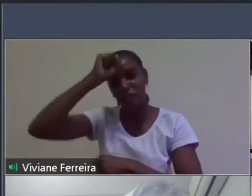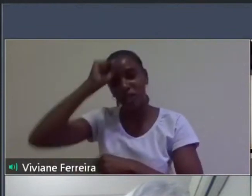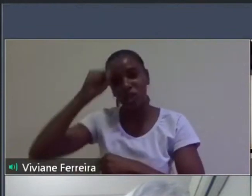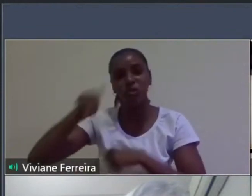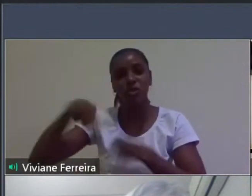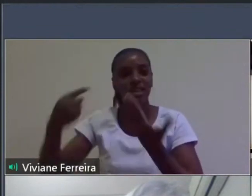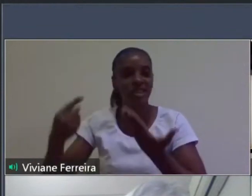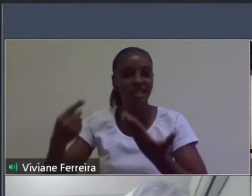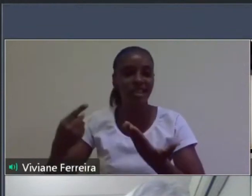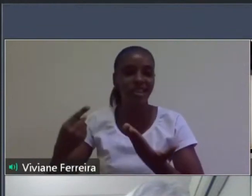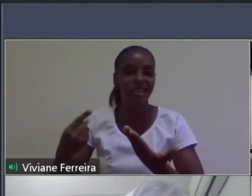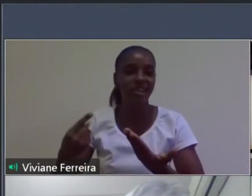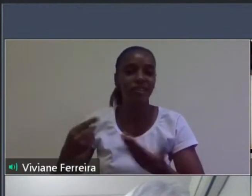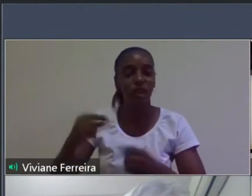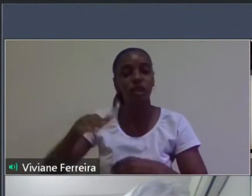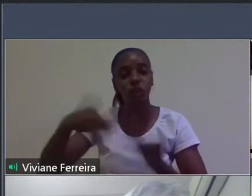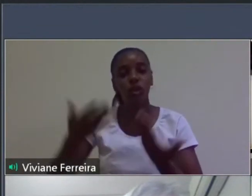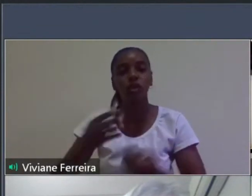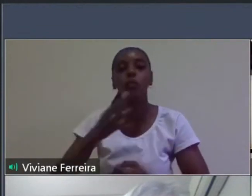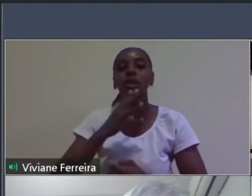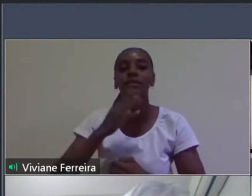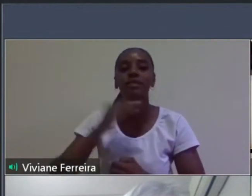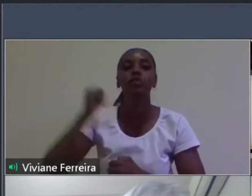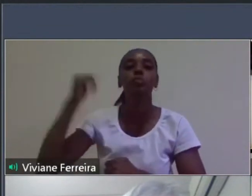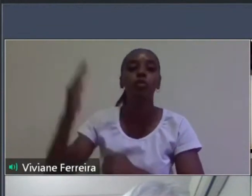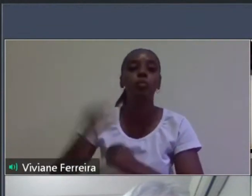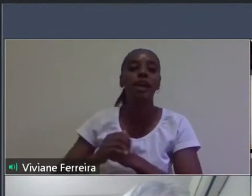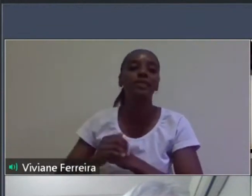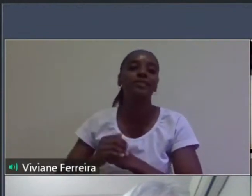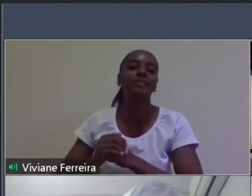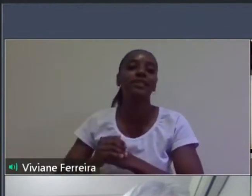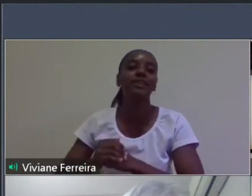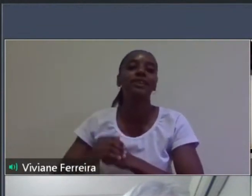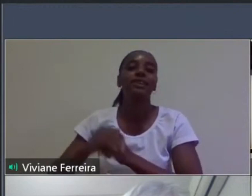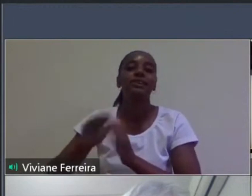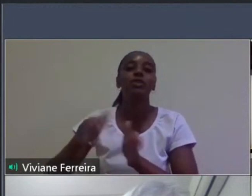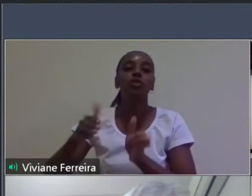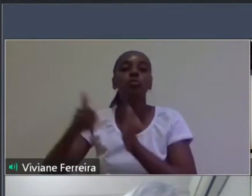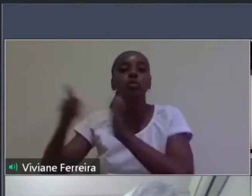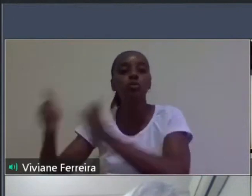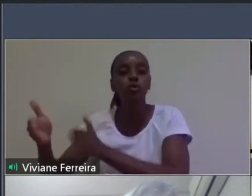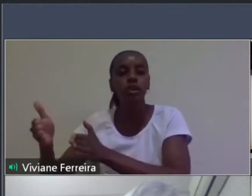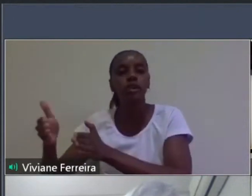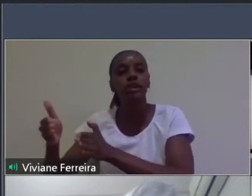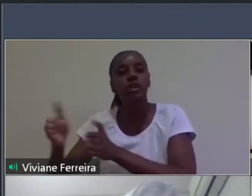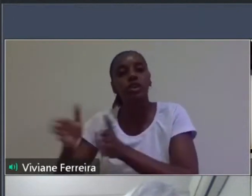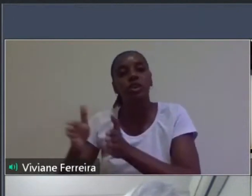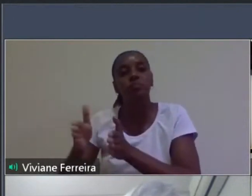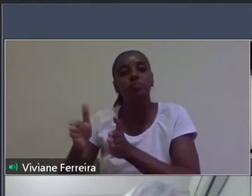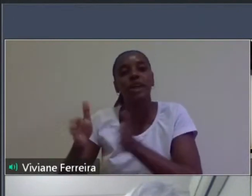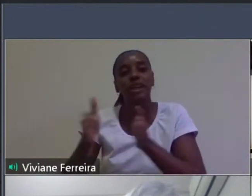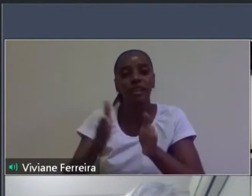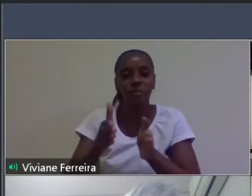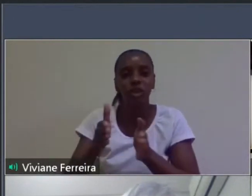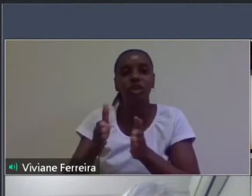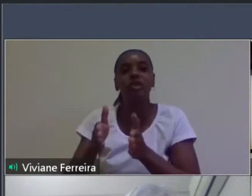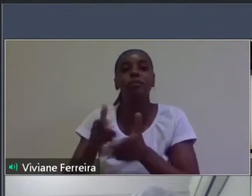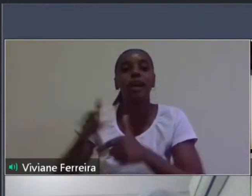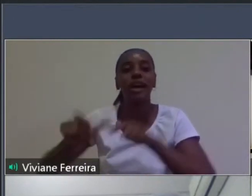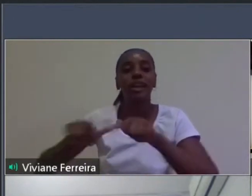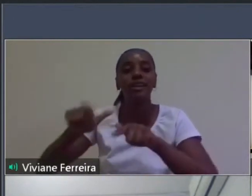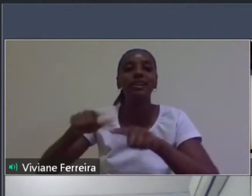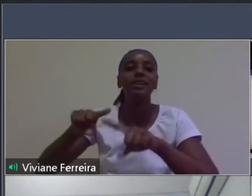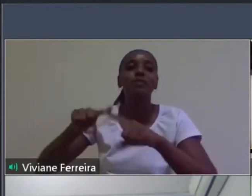mais aprendi do que... eu acho que hoje eu conheci um pouco mais, né? De um mundo que a gente